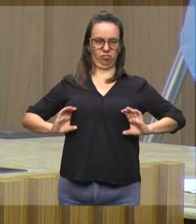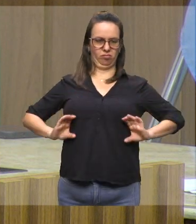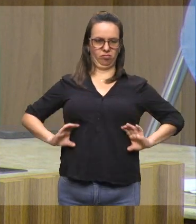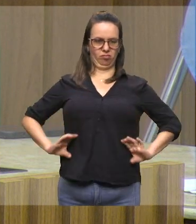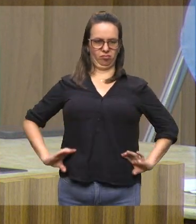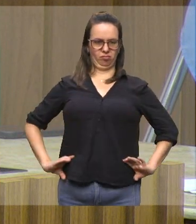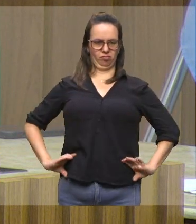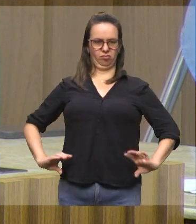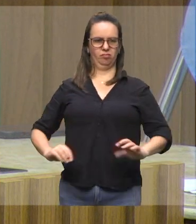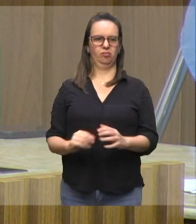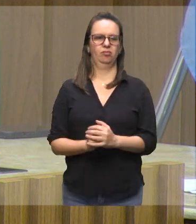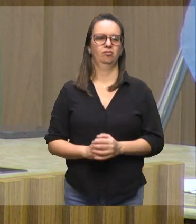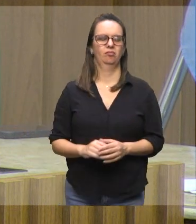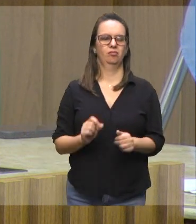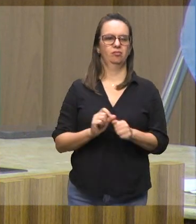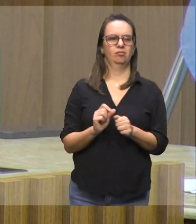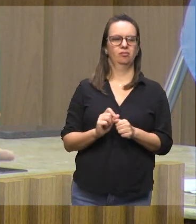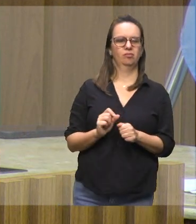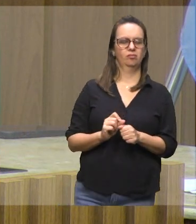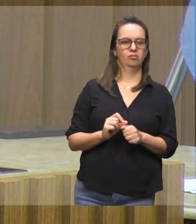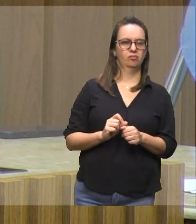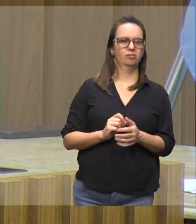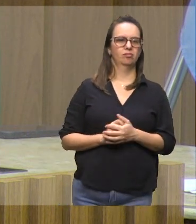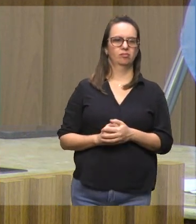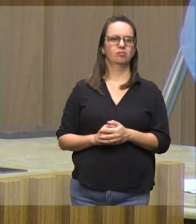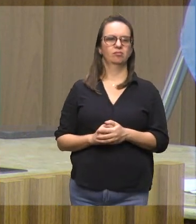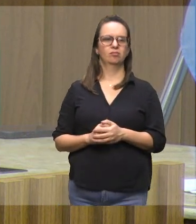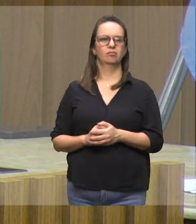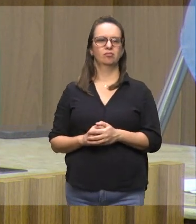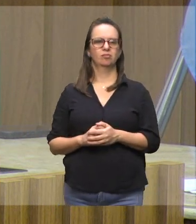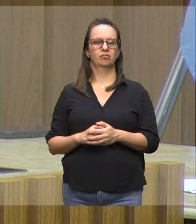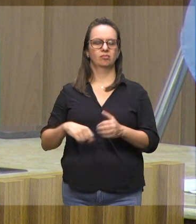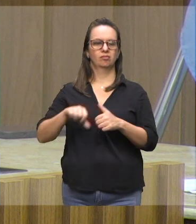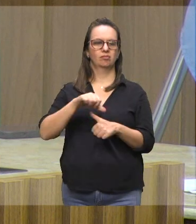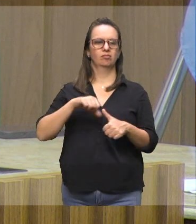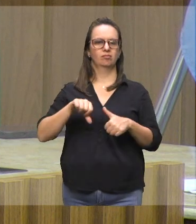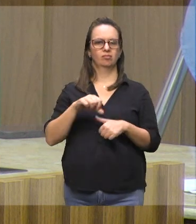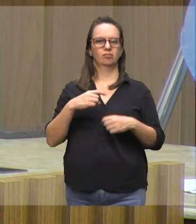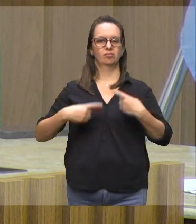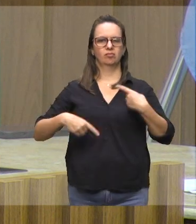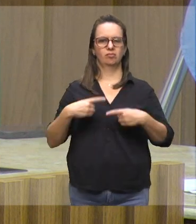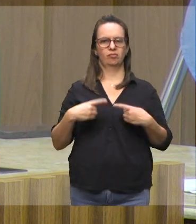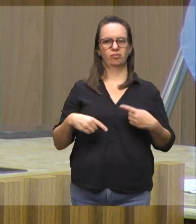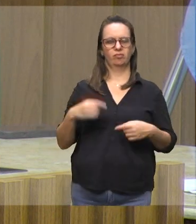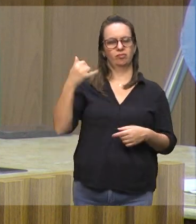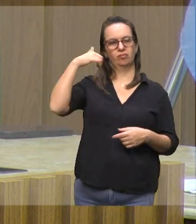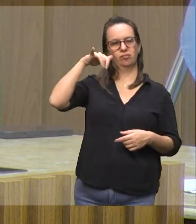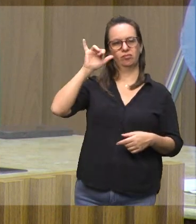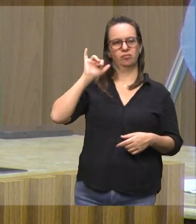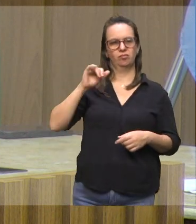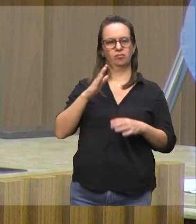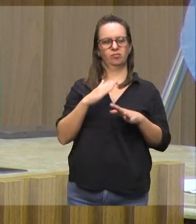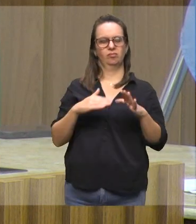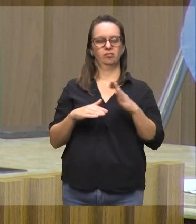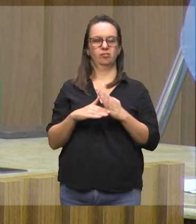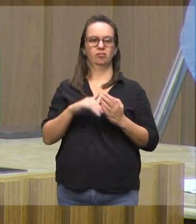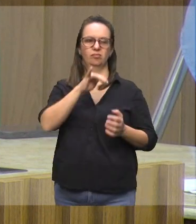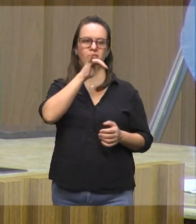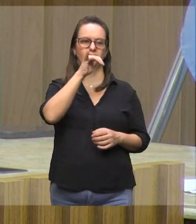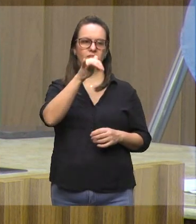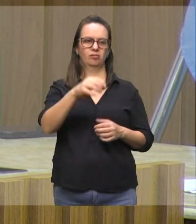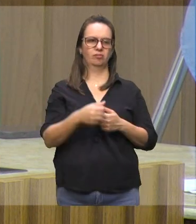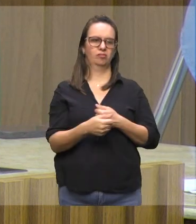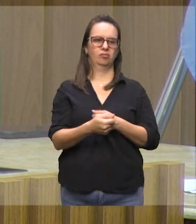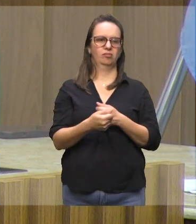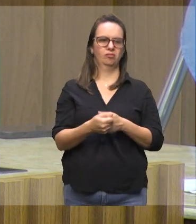implantando essa dinâmica de política, né, para prevenir. Tudo isso que eu falei aqui é na